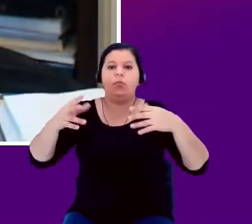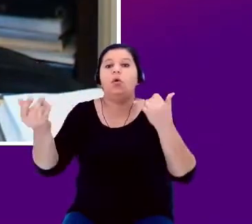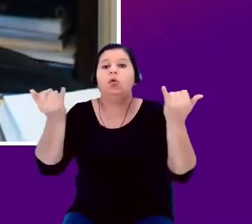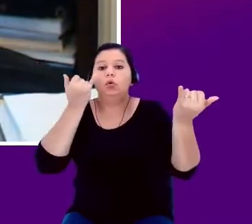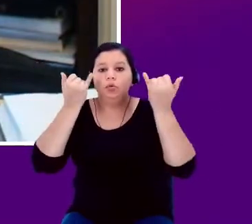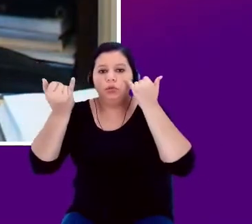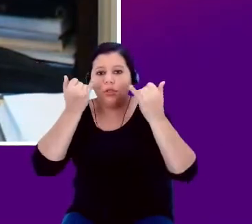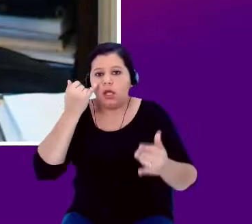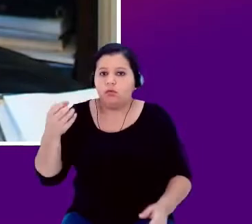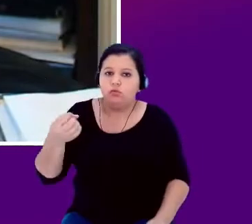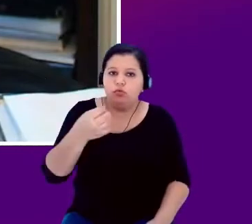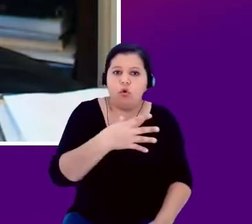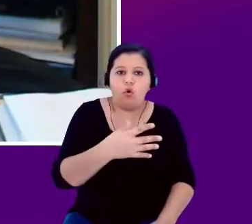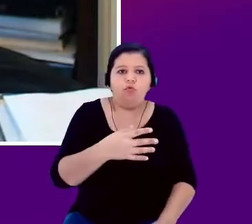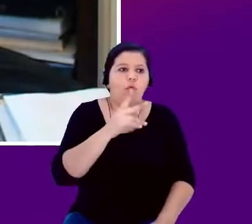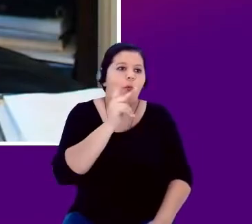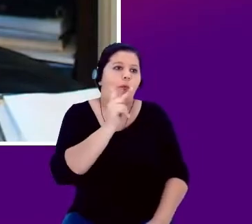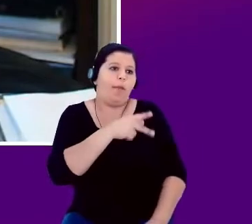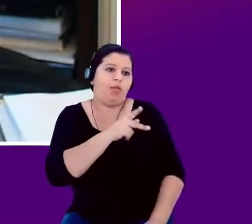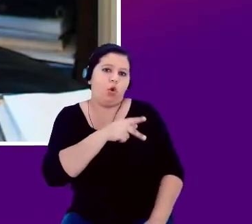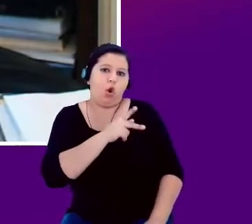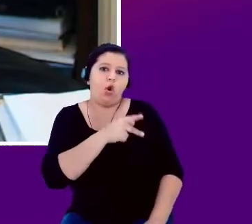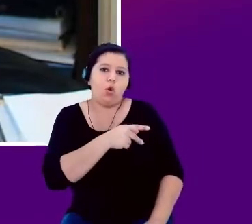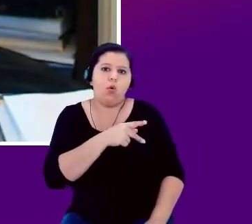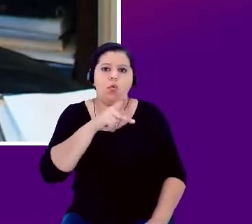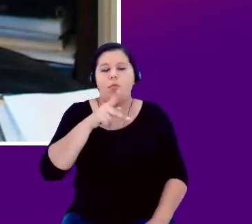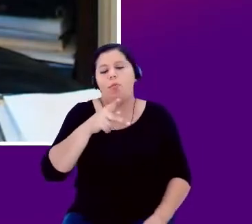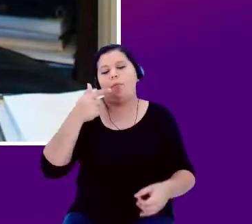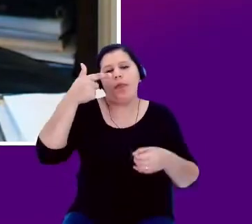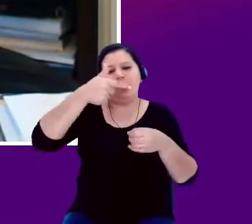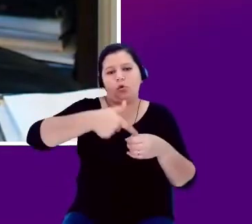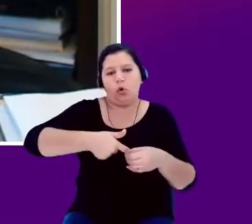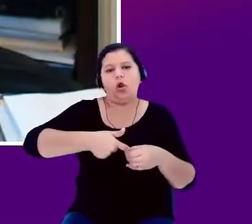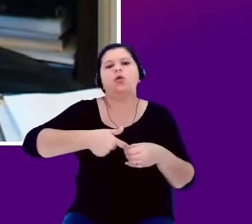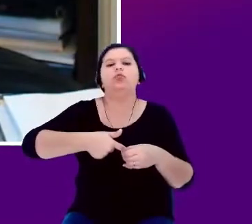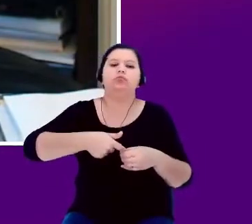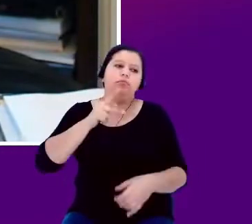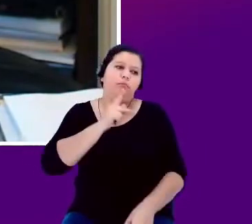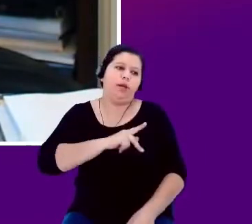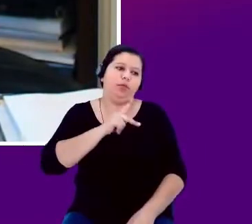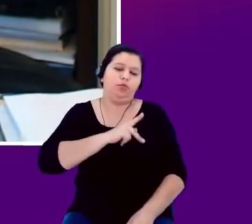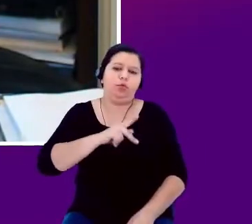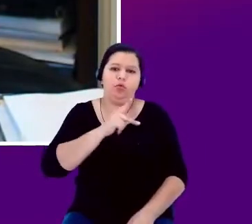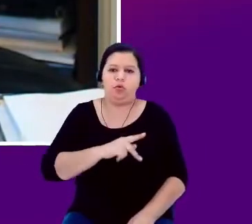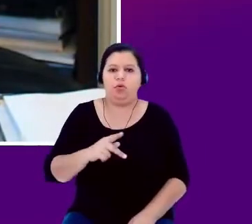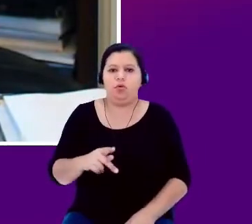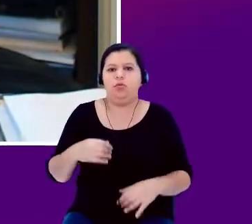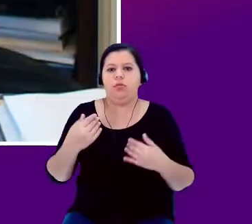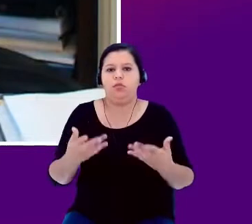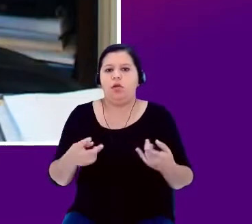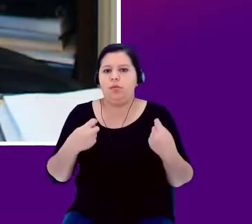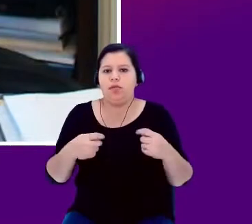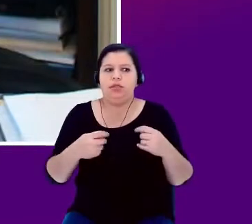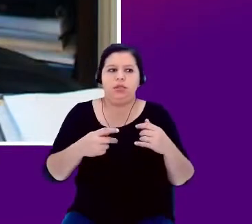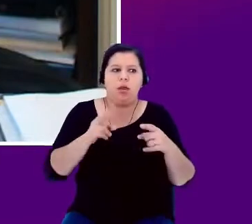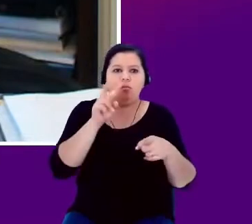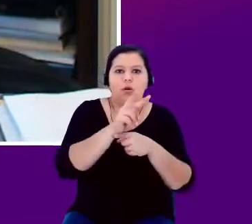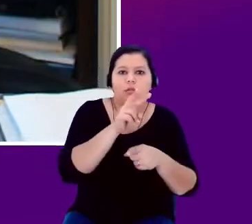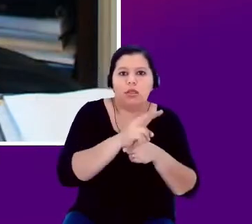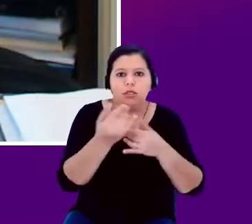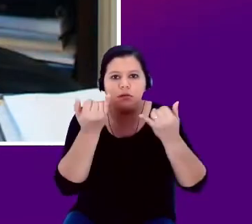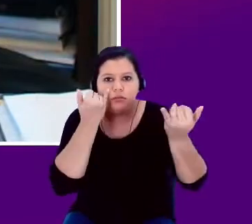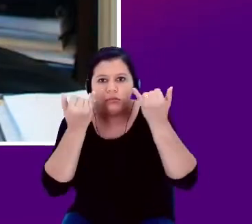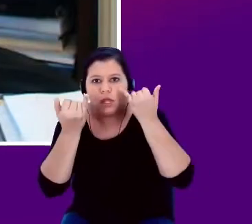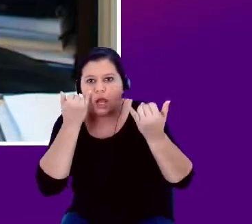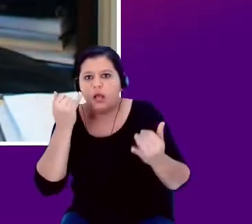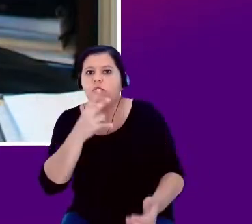portanto, é preciso ter uma gramática, um método de lidar com eles, proteger os dados pessoais naquilo